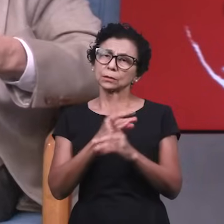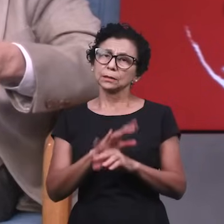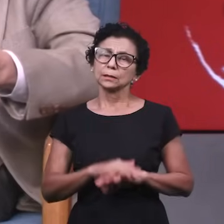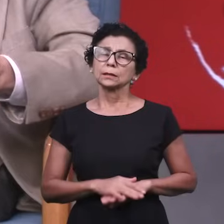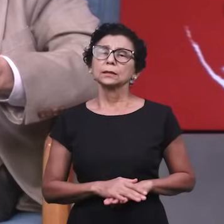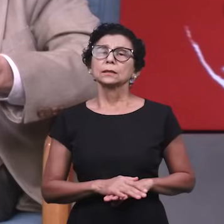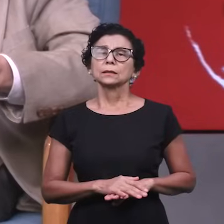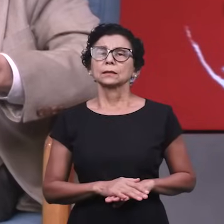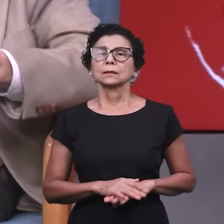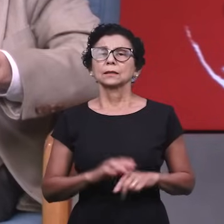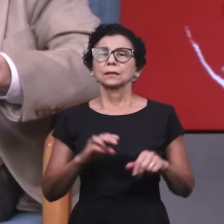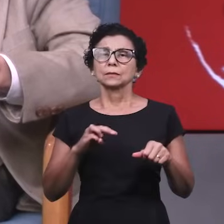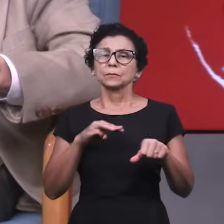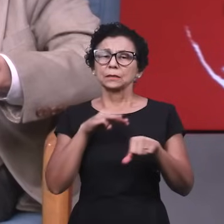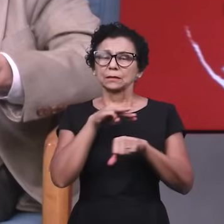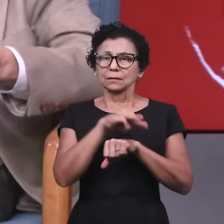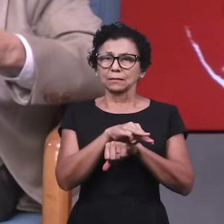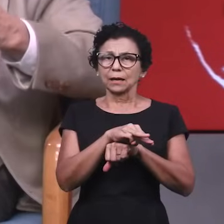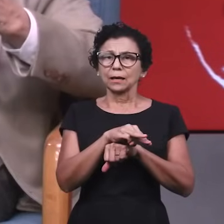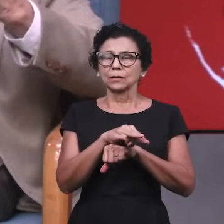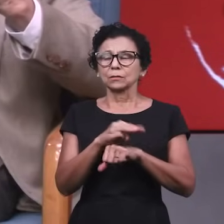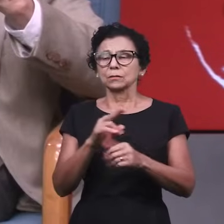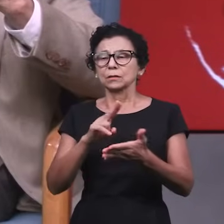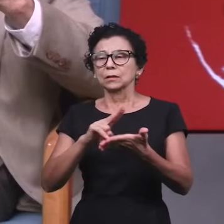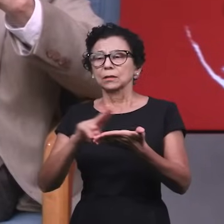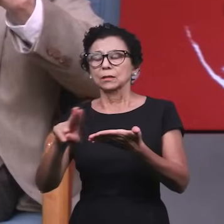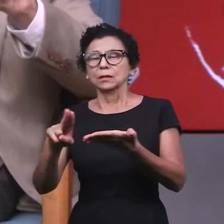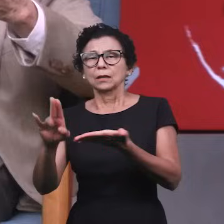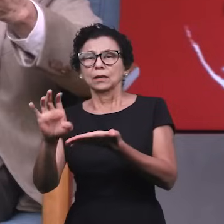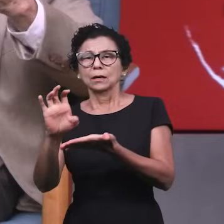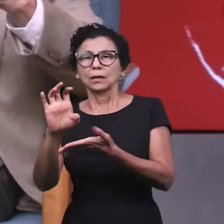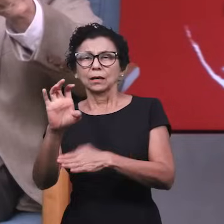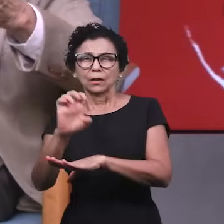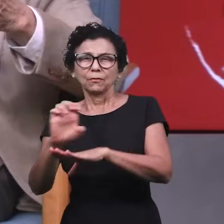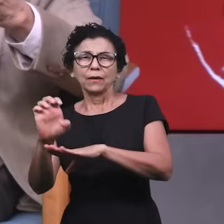aos Efésios, quando ele mostra que o Senhor levantou